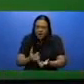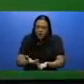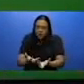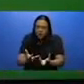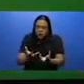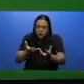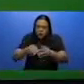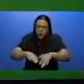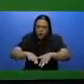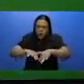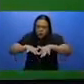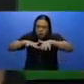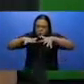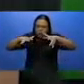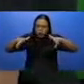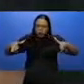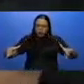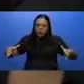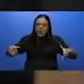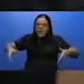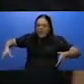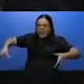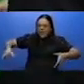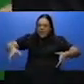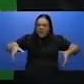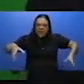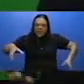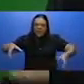fértil. Olha quanta plantação em volta dos rios.